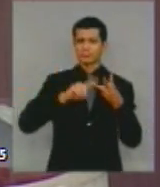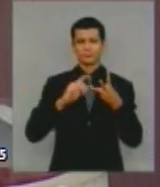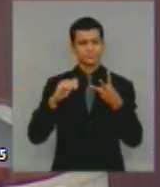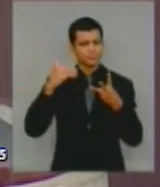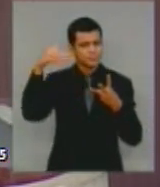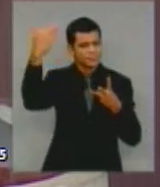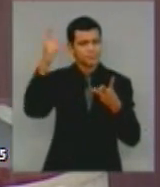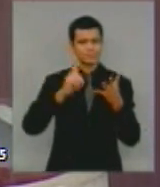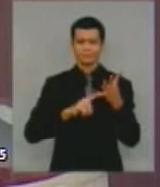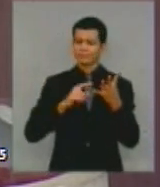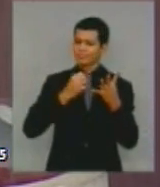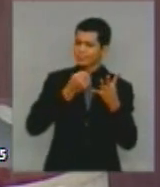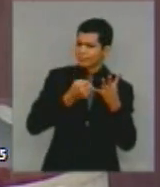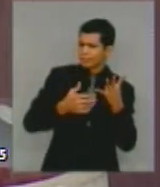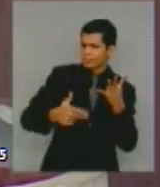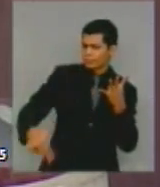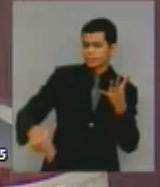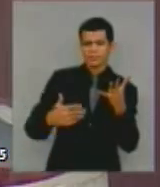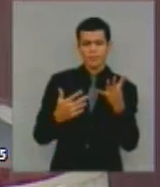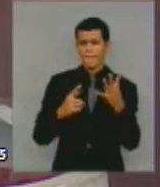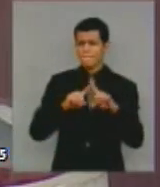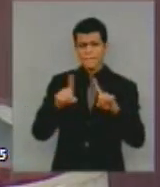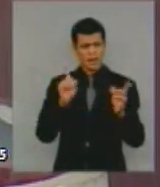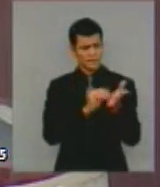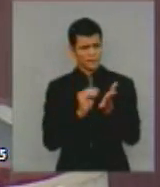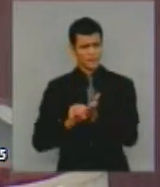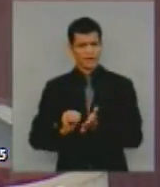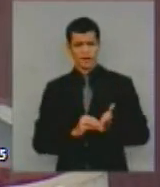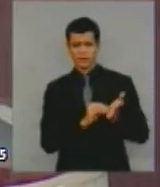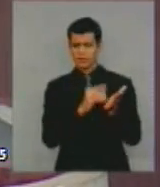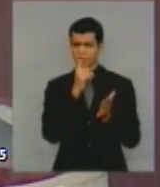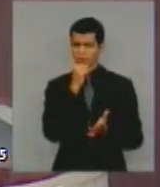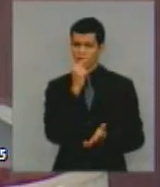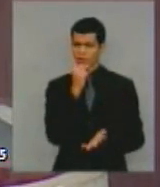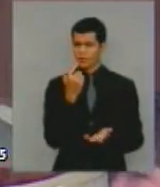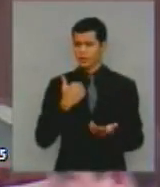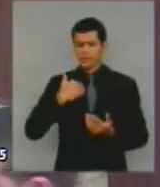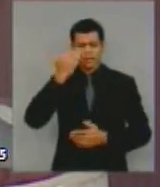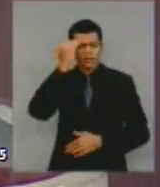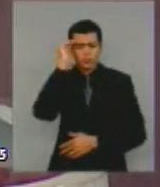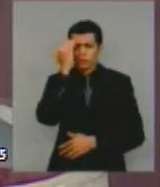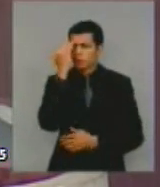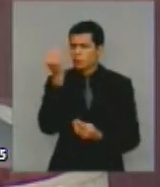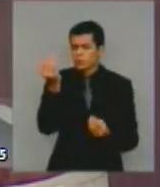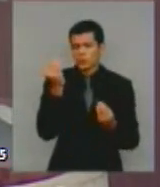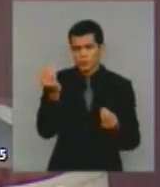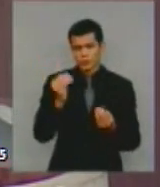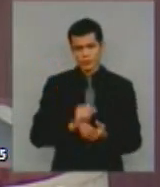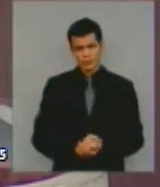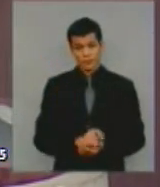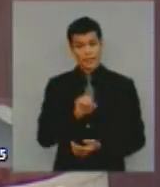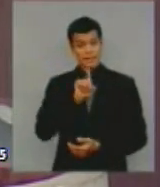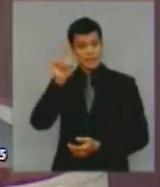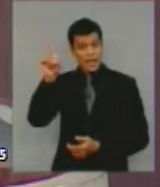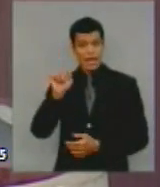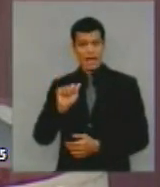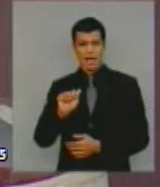Engate Rápido, que está sendo feita em Crateús, que vai tirar a água do Araras, o Araras está com